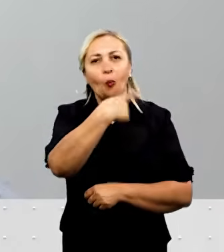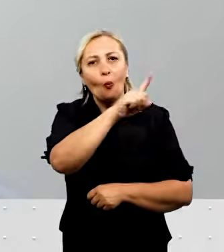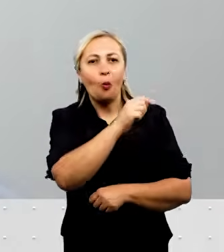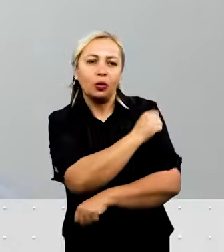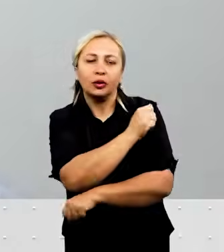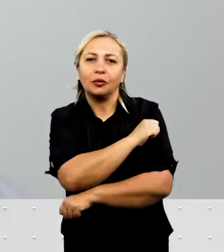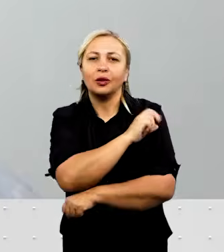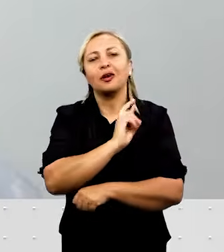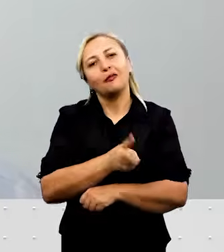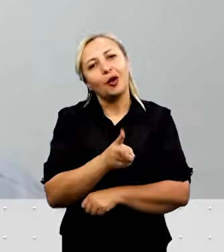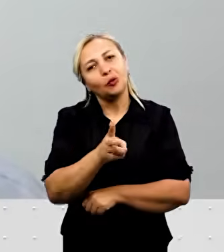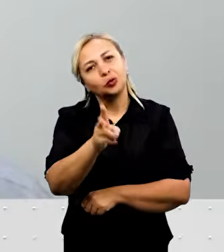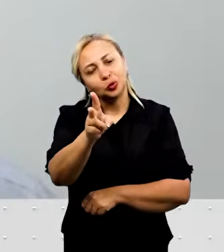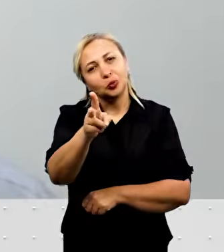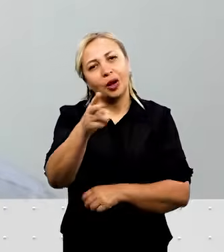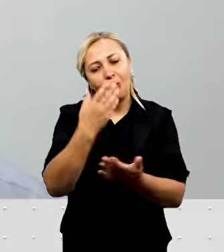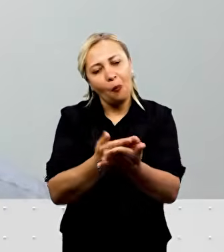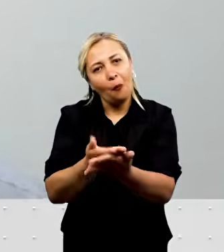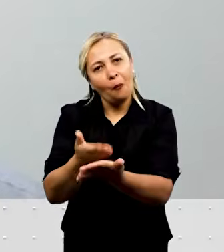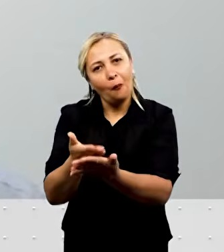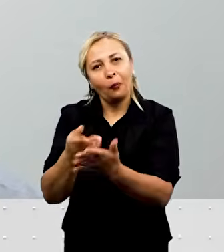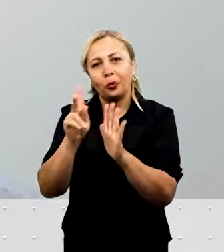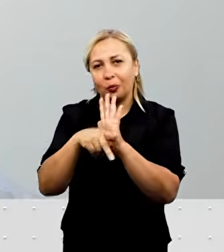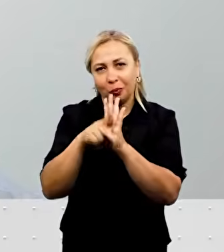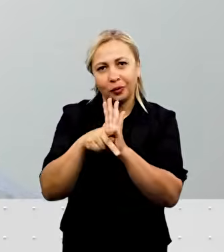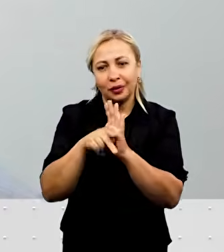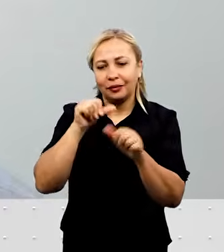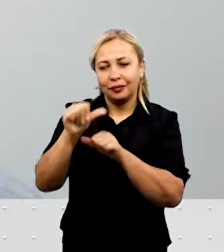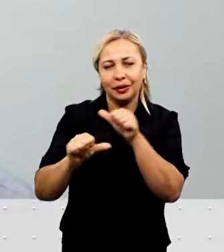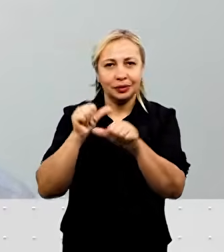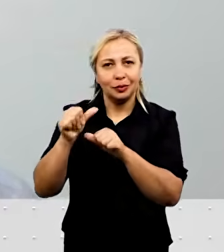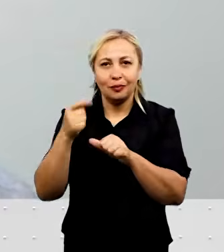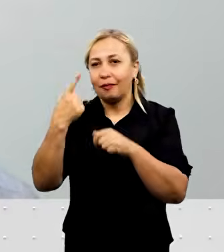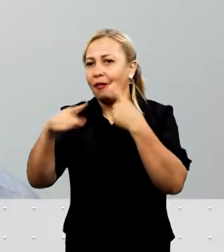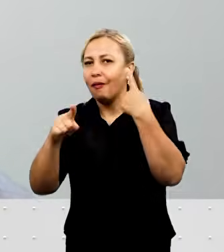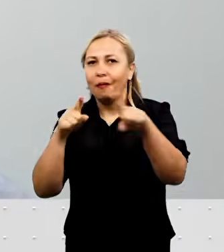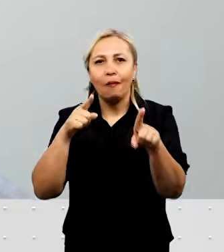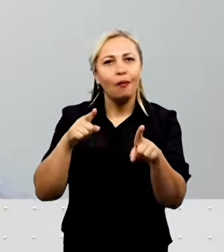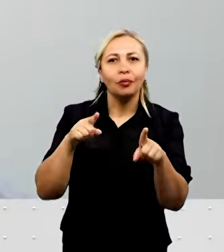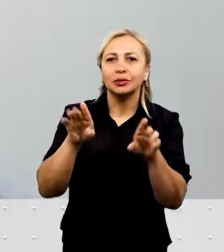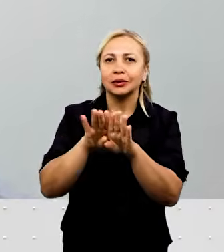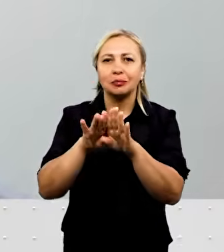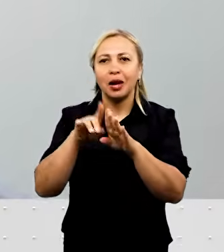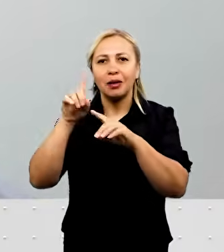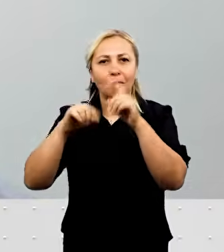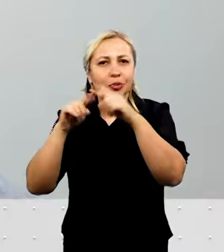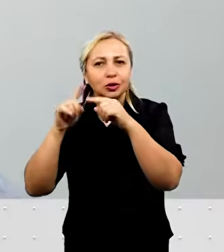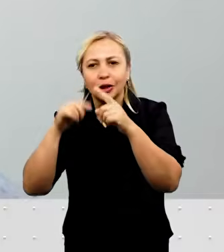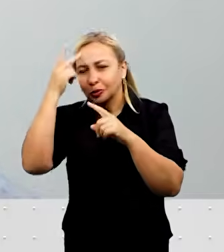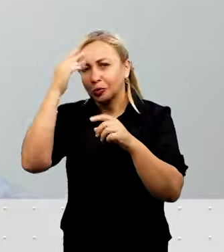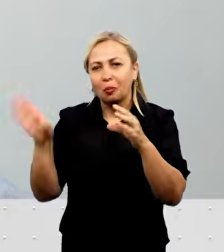vai dar continuidade nesse projeto e vai desenvolver outras features, né?